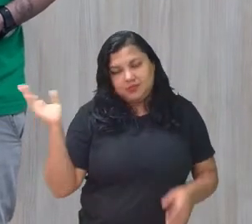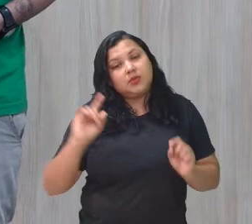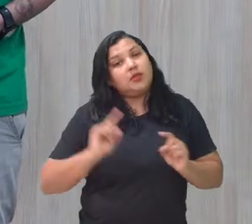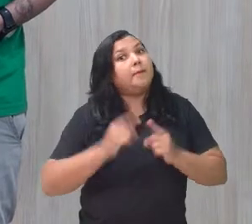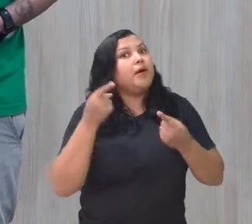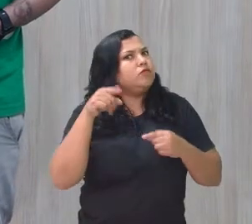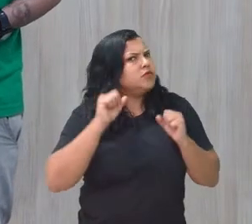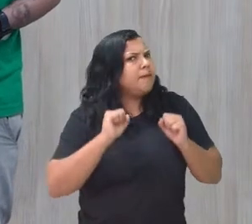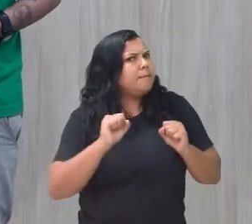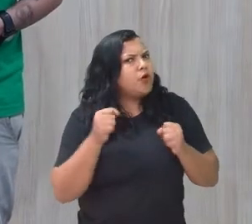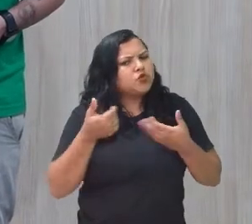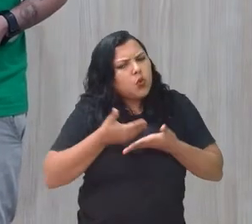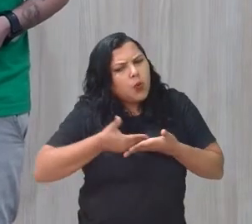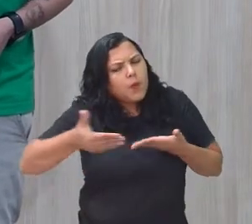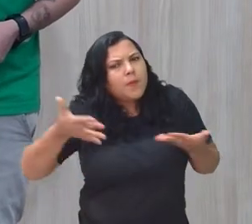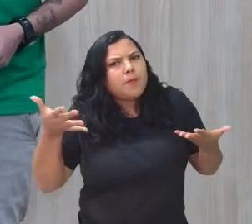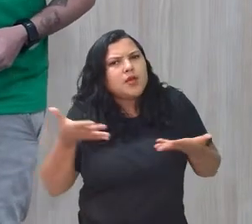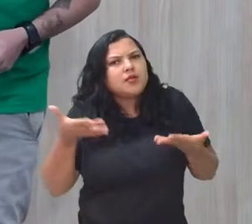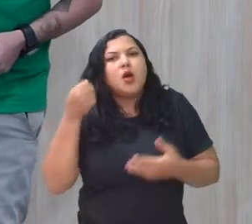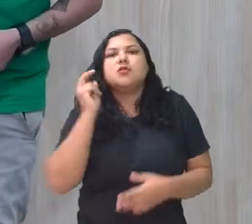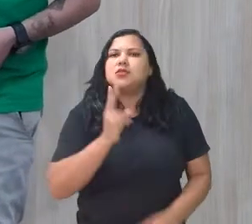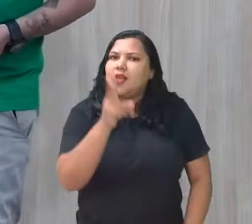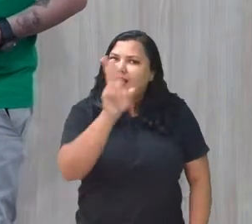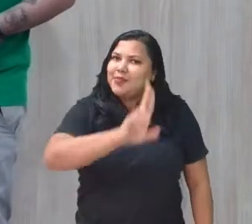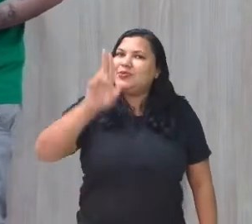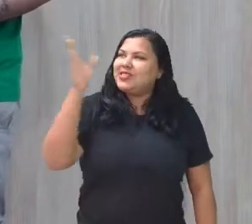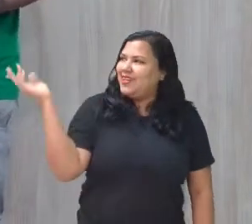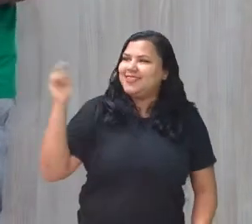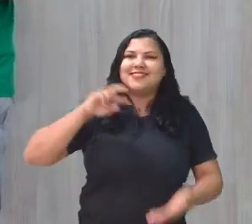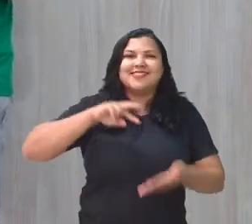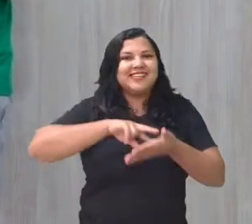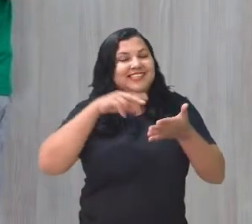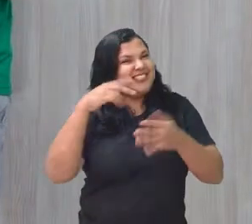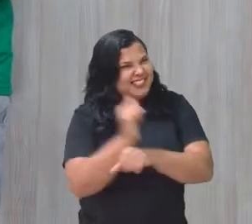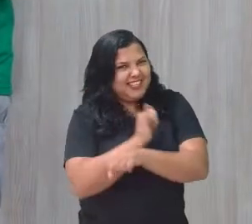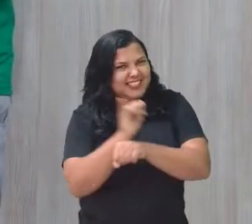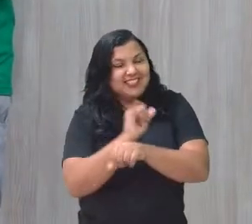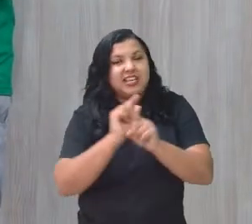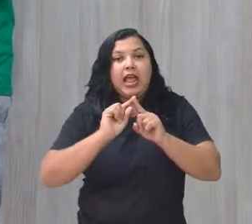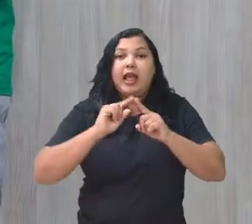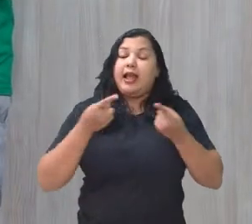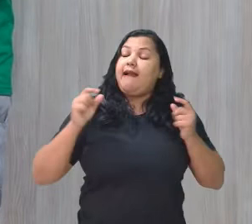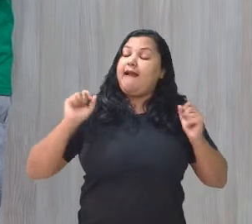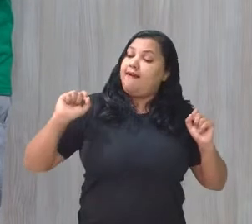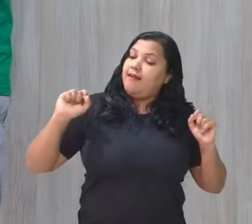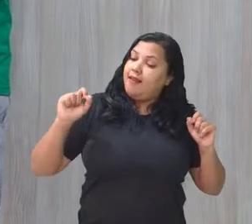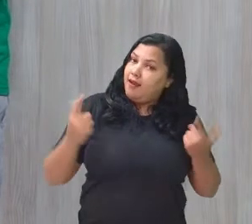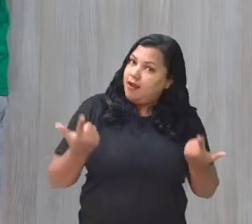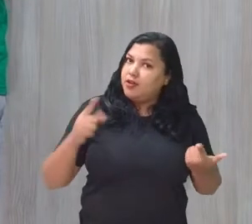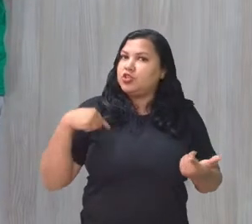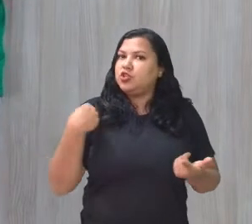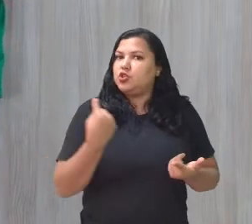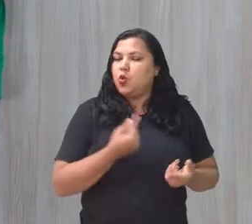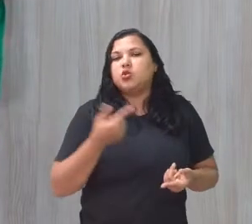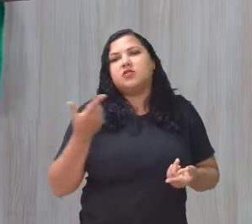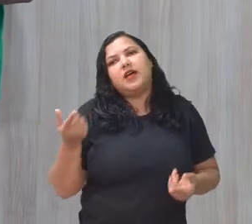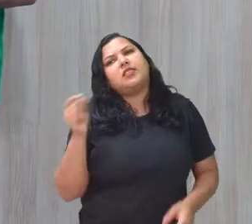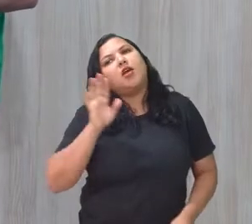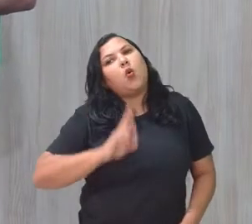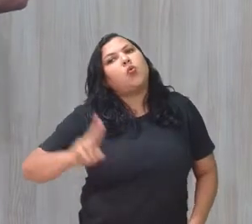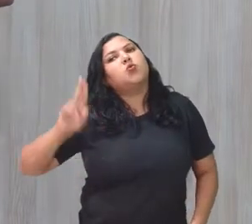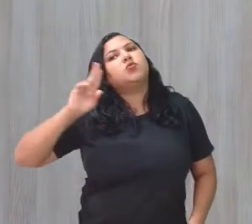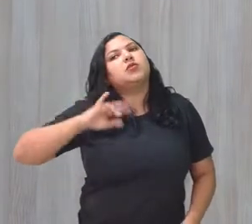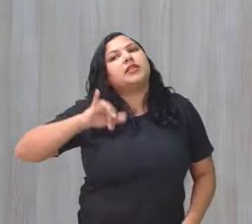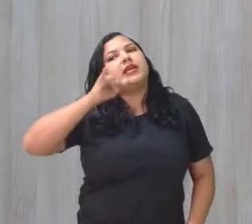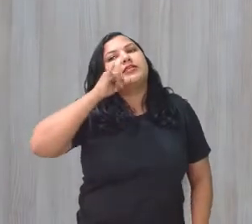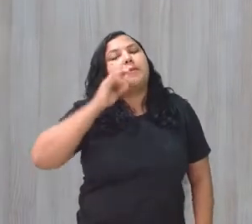você pode, a partir de agora, sempre utilizar essa ideia. É lógico que a gente vai estar trabalhando com valores, sempre quando